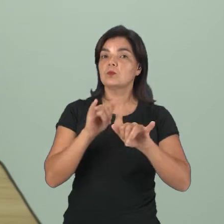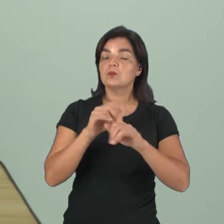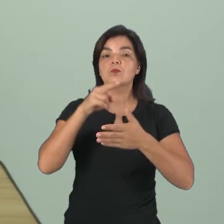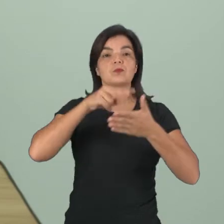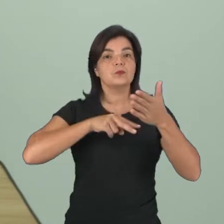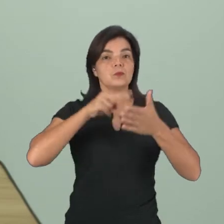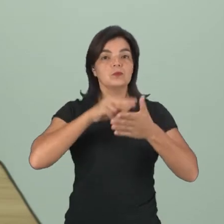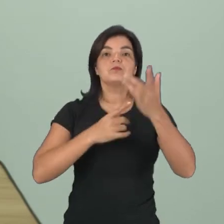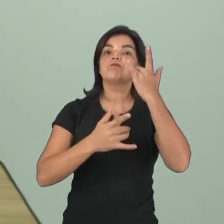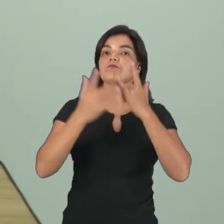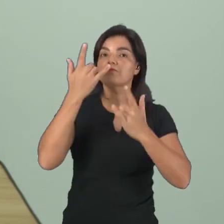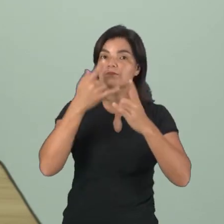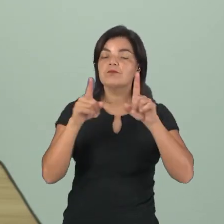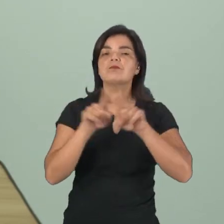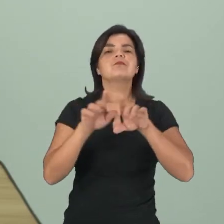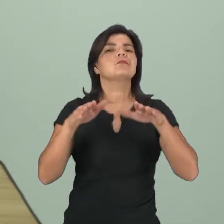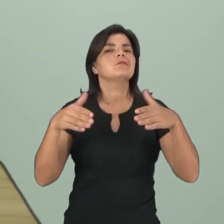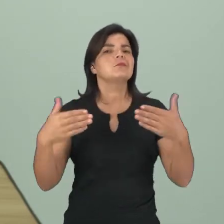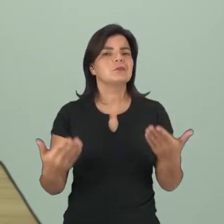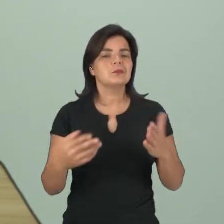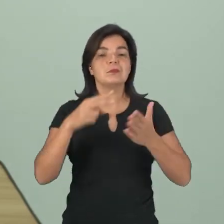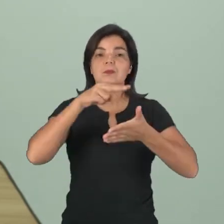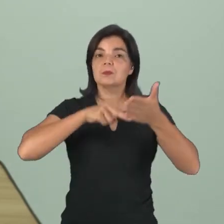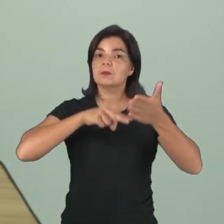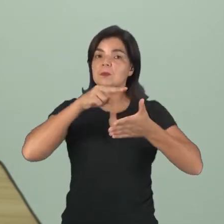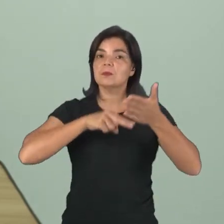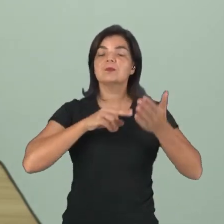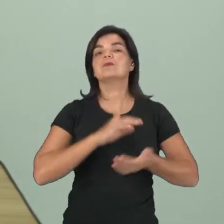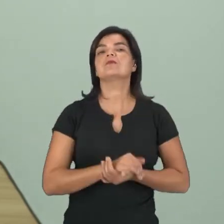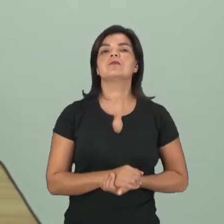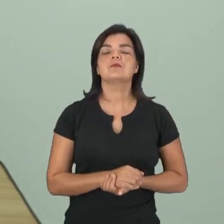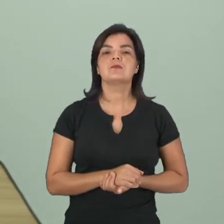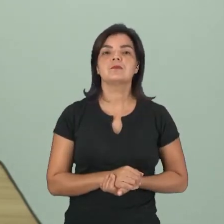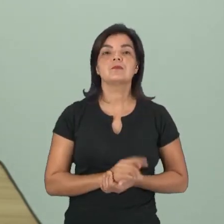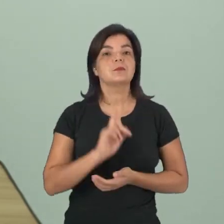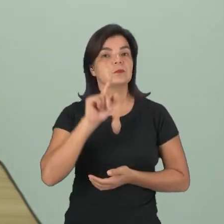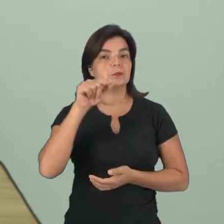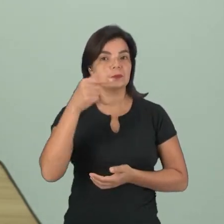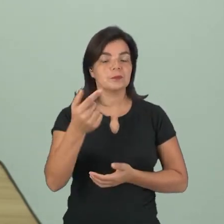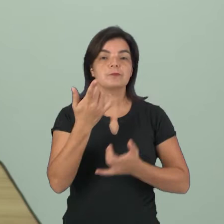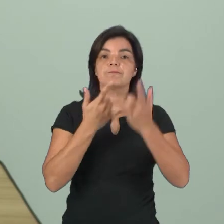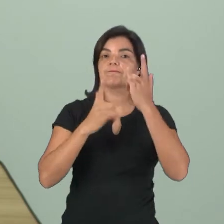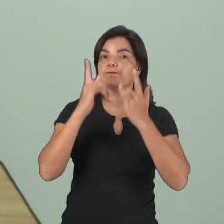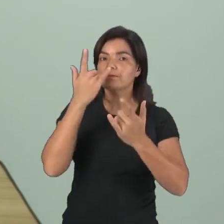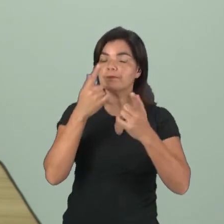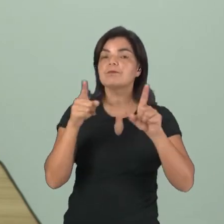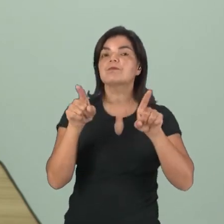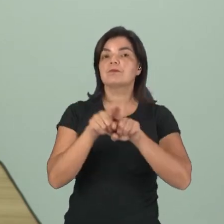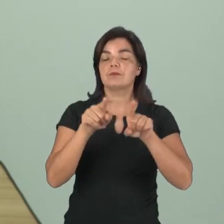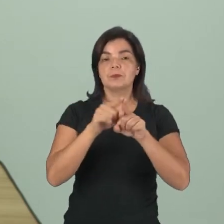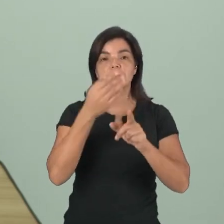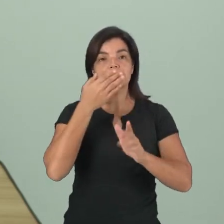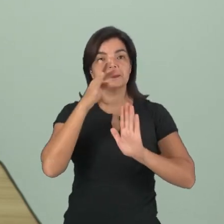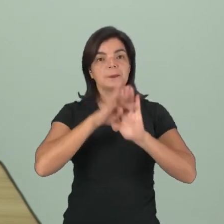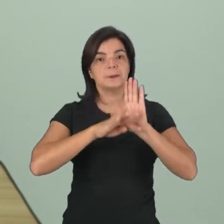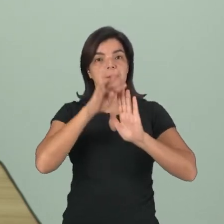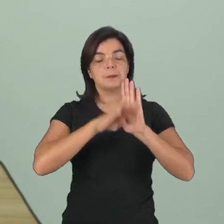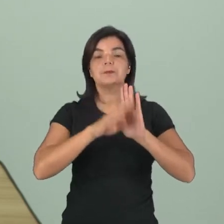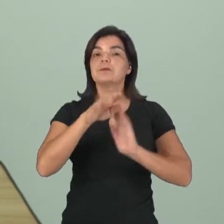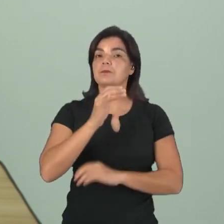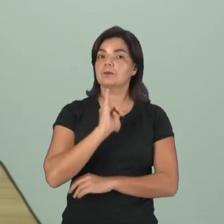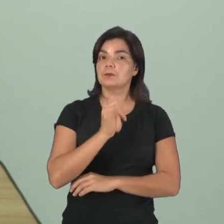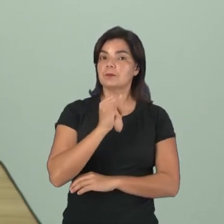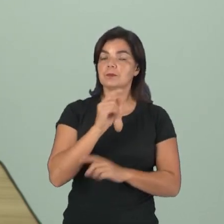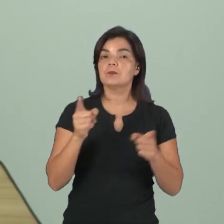uma leitura atraente. Qual será essa leitura? Além de ser atraente, esse tipo de texto é uma